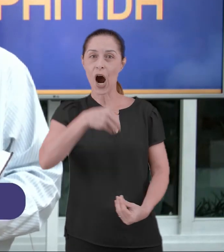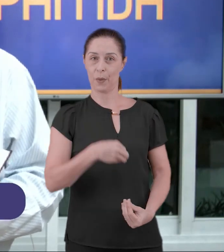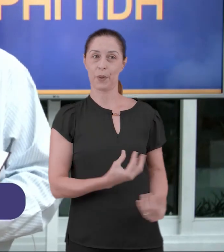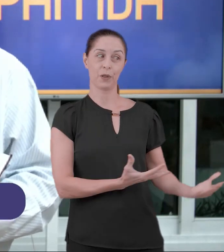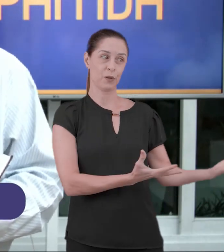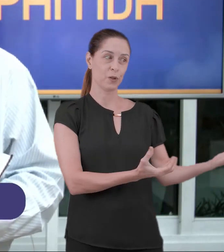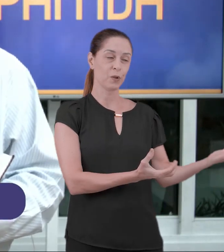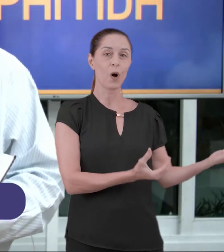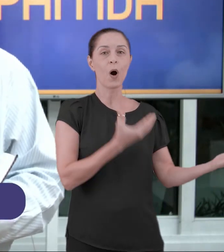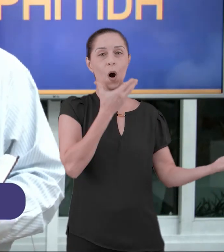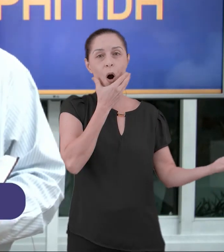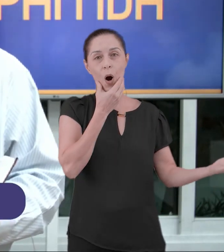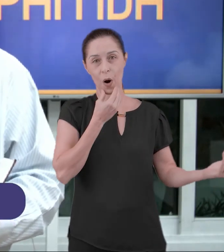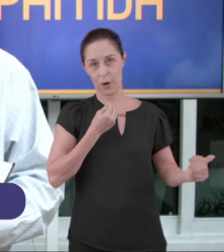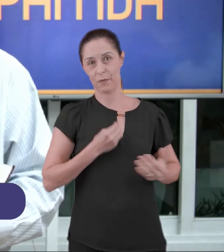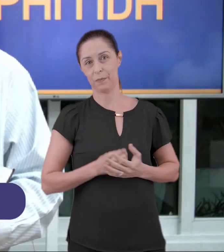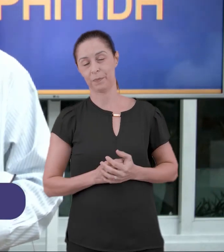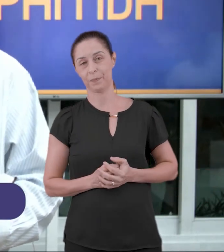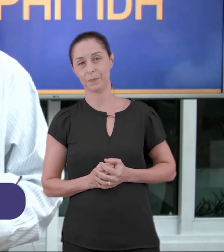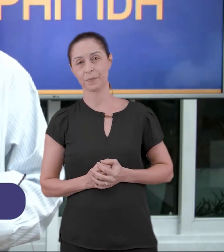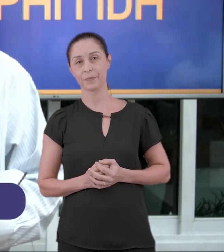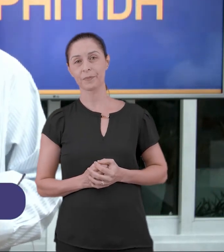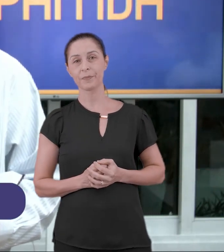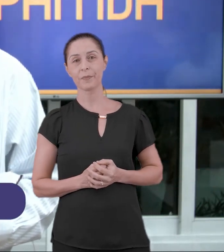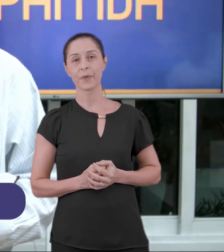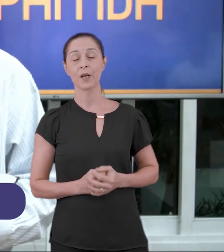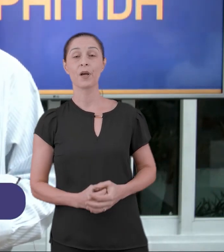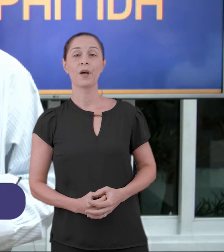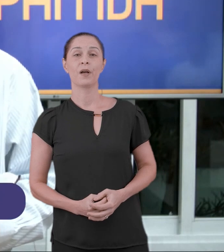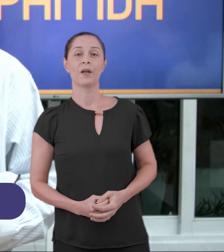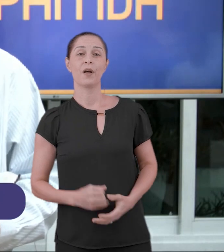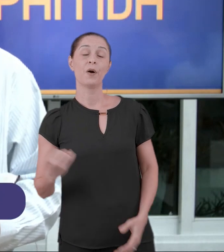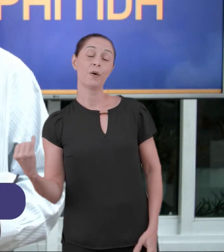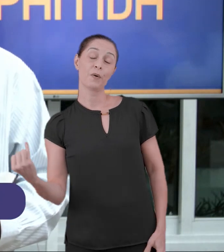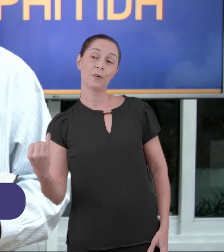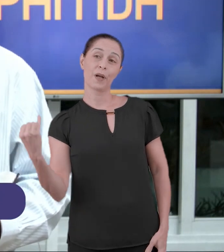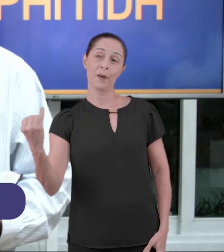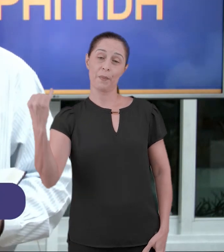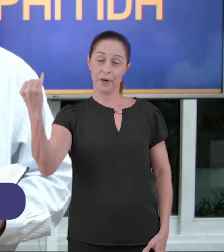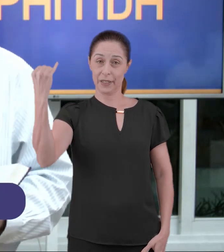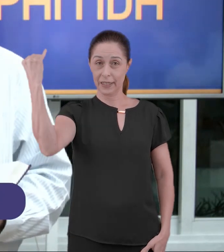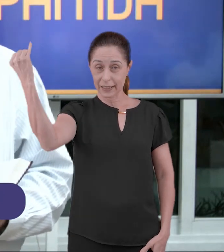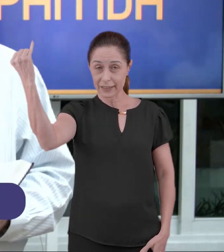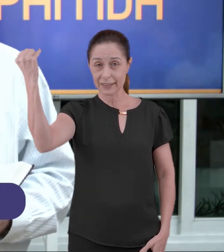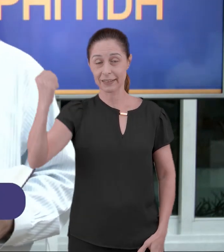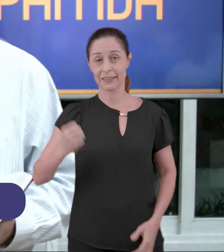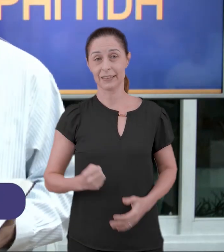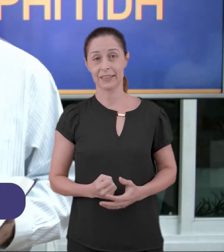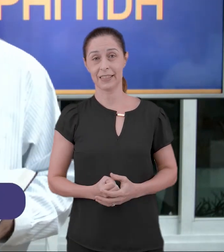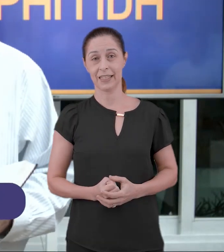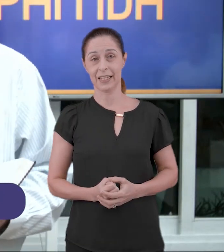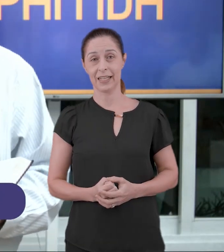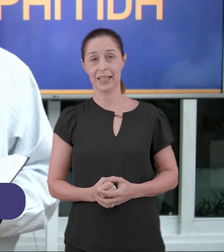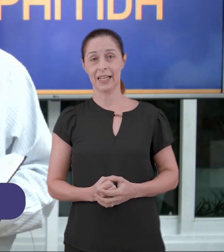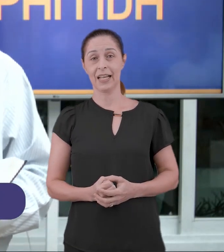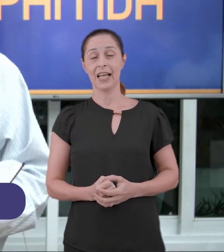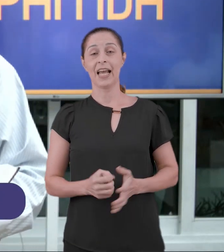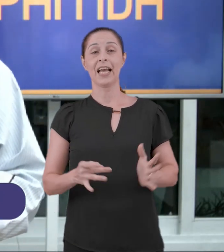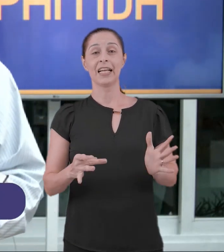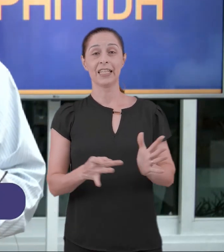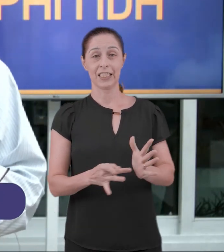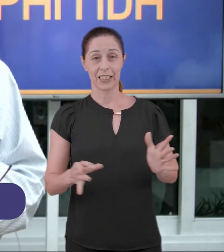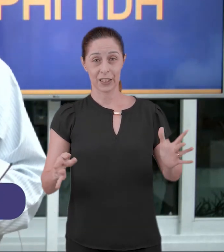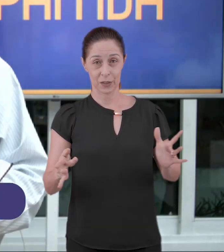E aqui, uma coisa muito importante que eu queria destacar é que